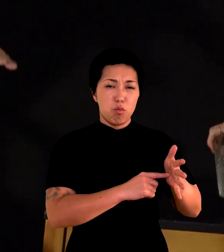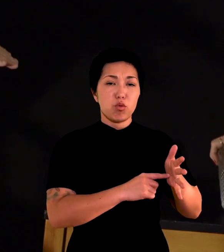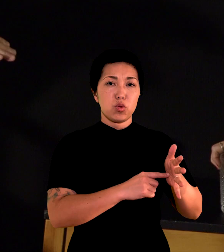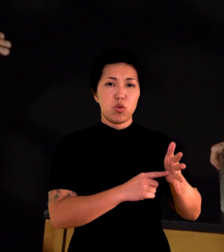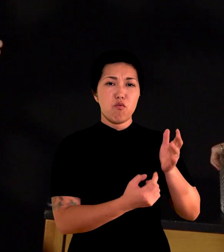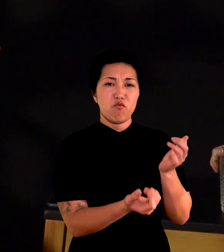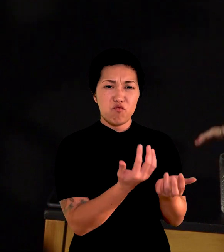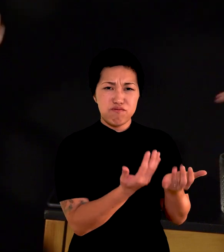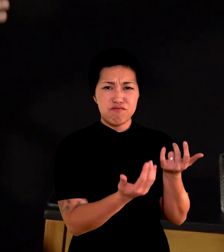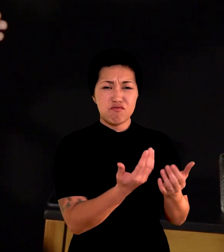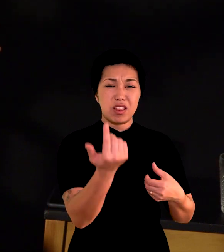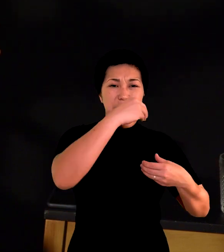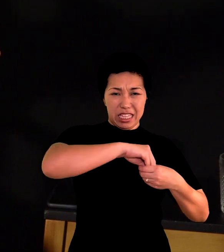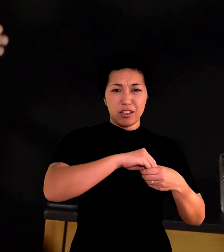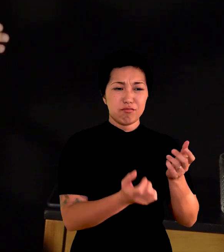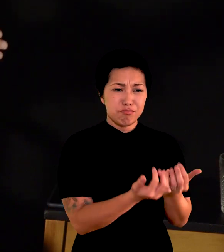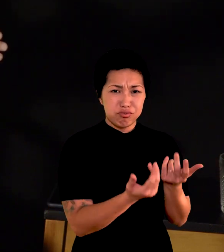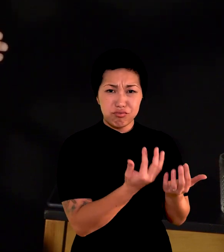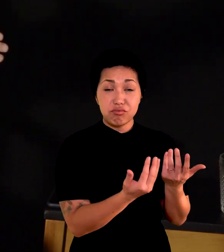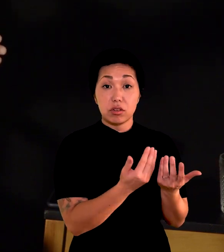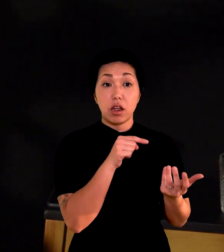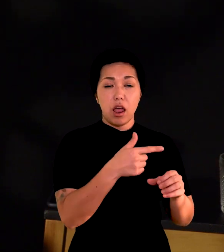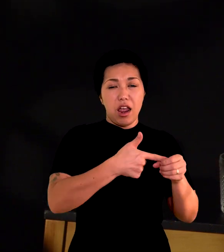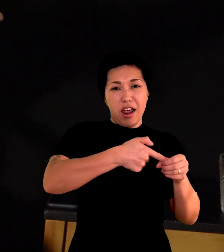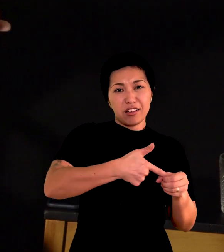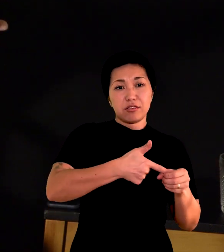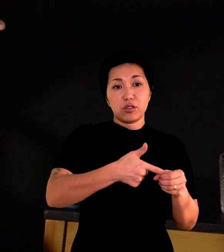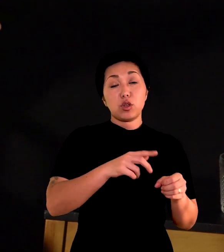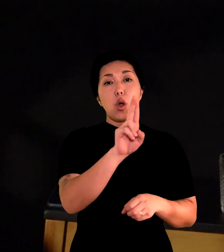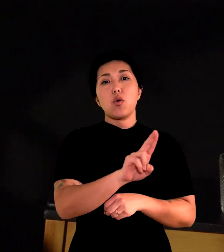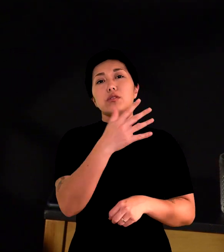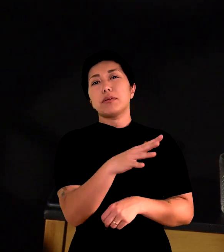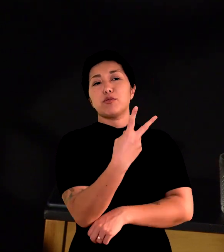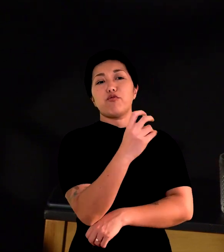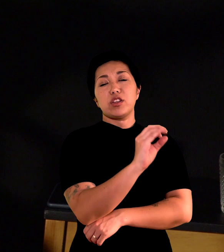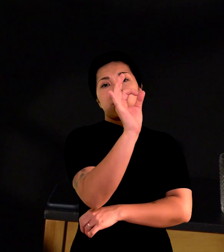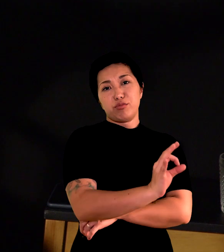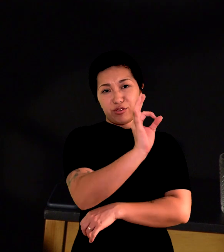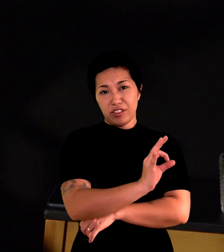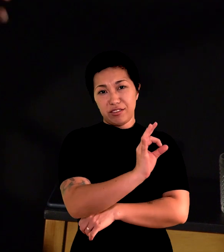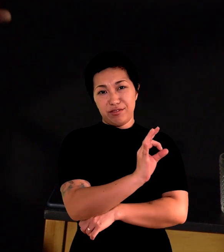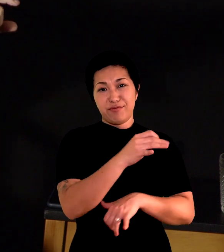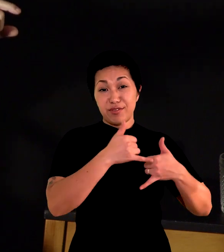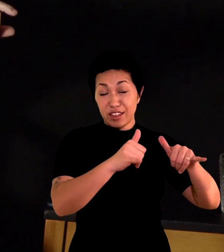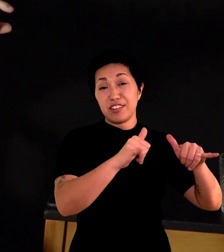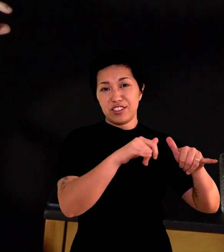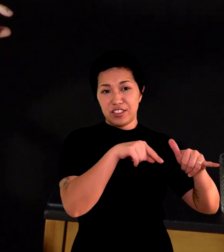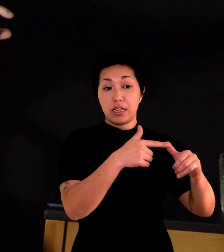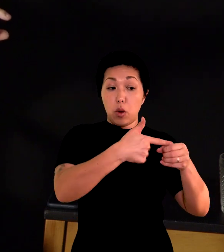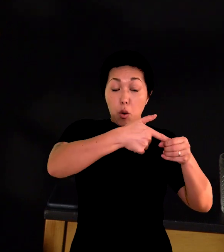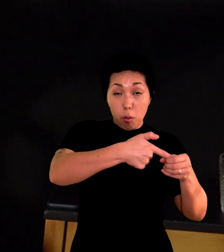Do outro lado, um motor a combustão interna, ele usa, na verdade, alguma coisa como